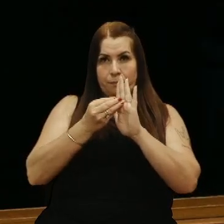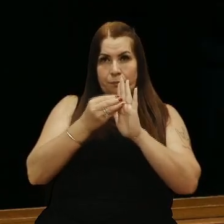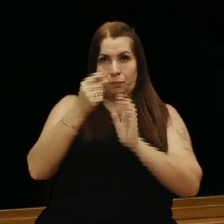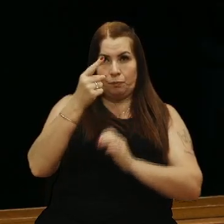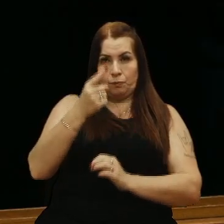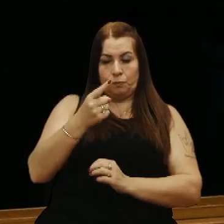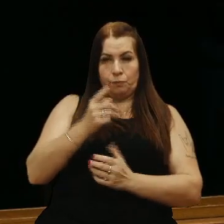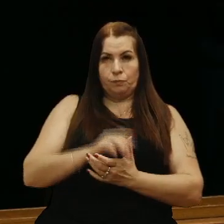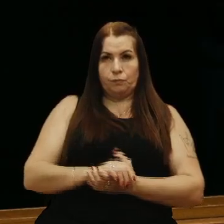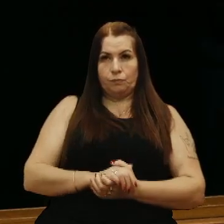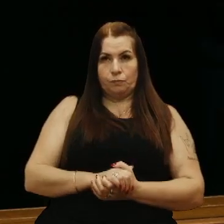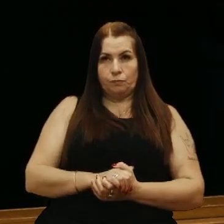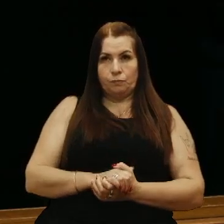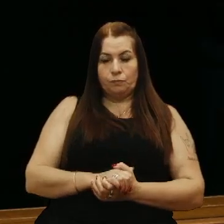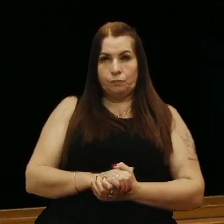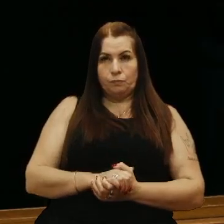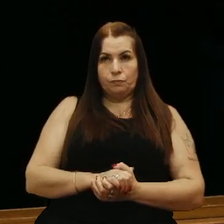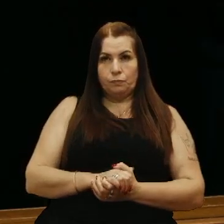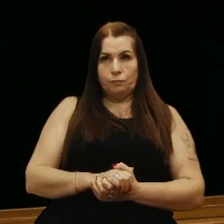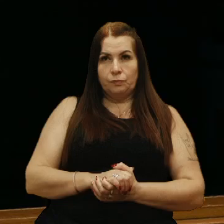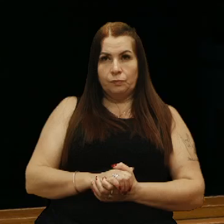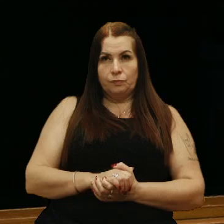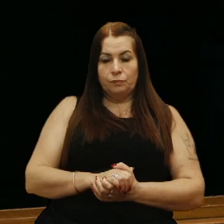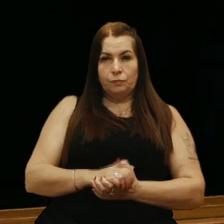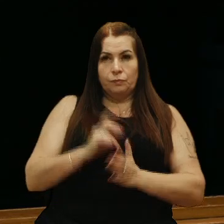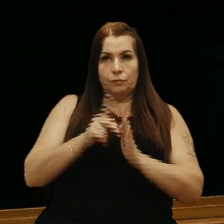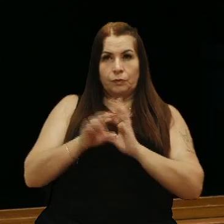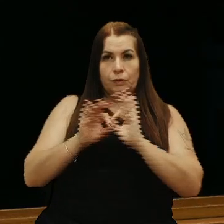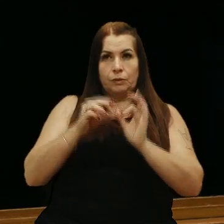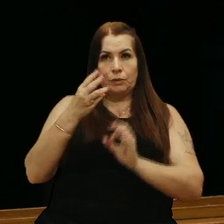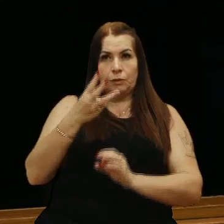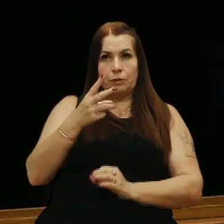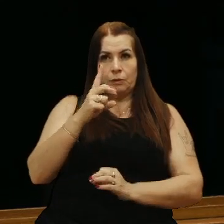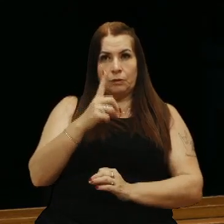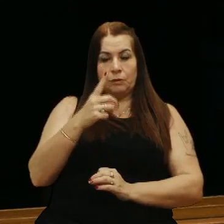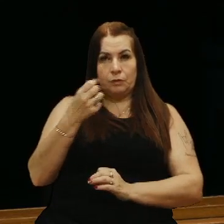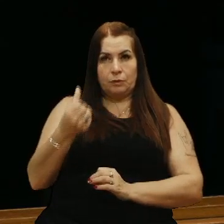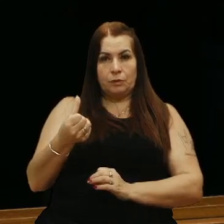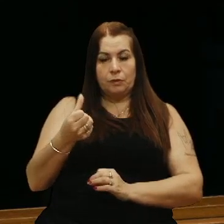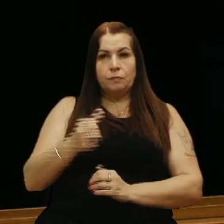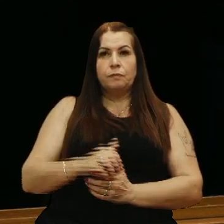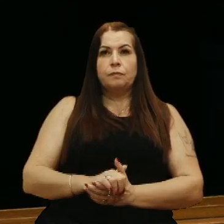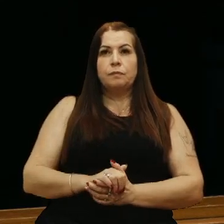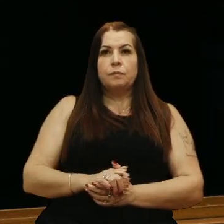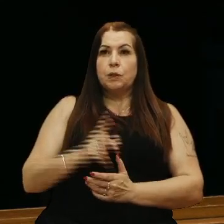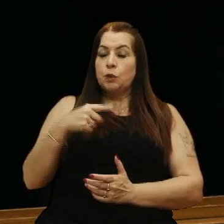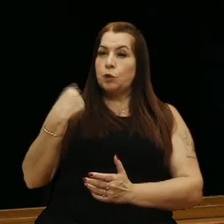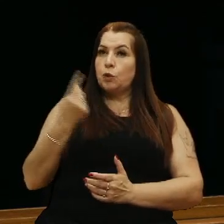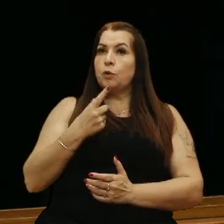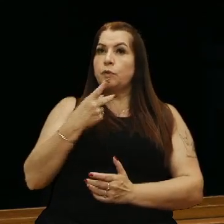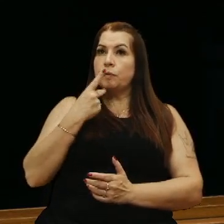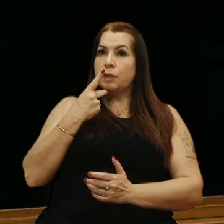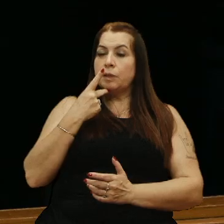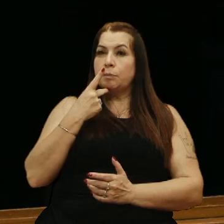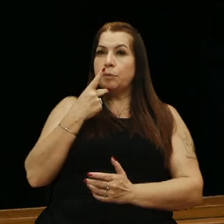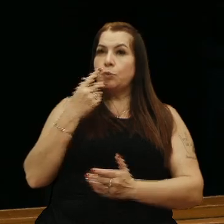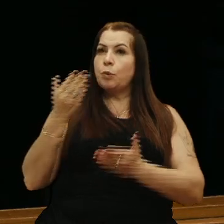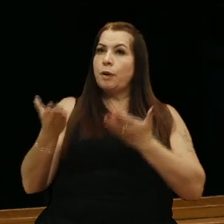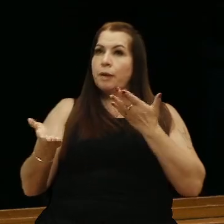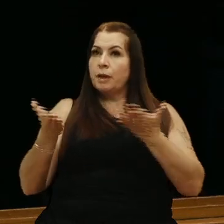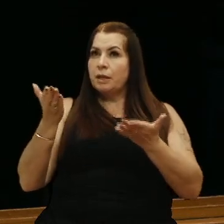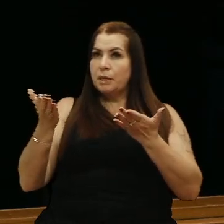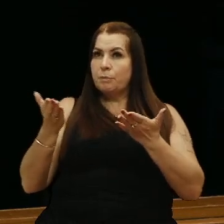número 1 do projeto 316, nós tratamos do